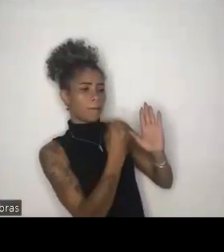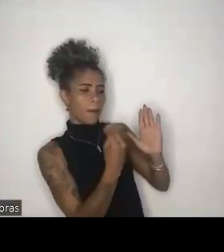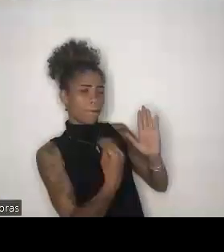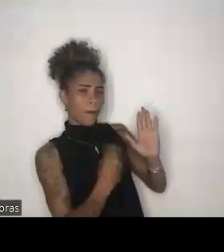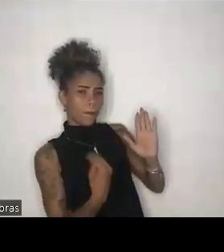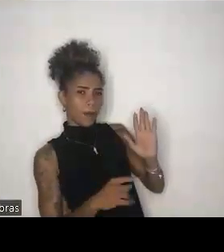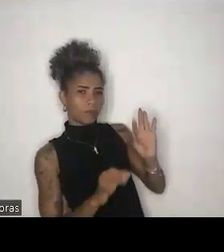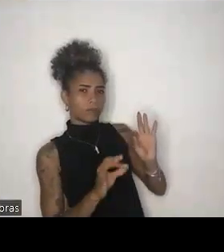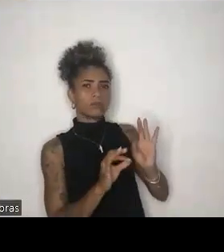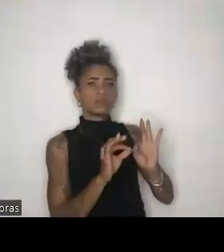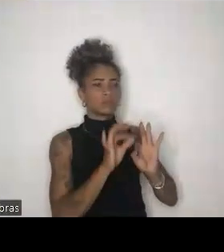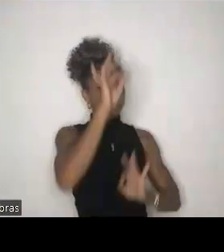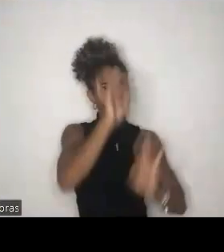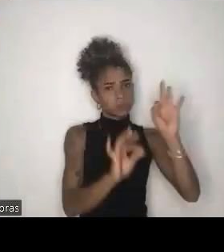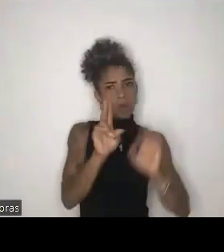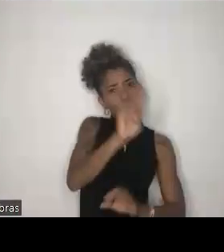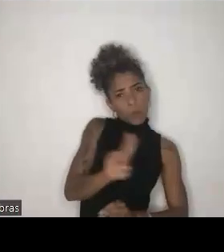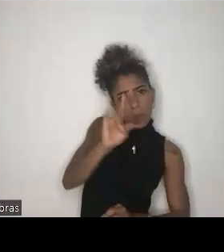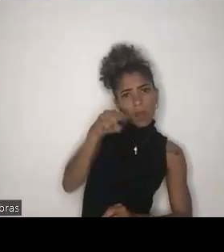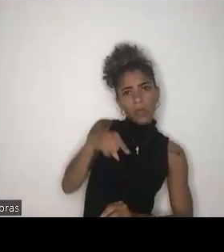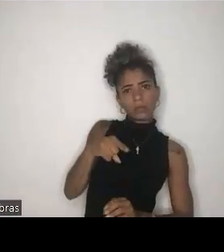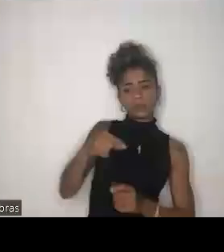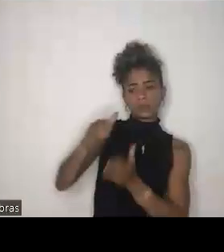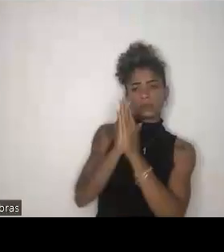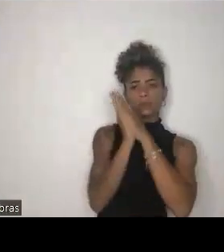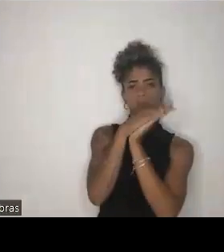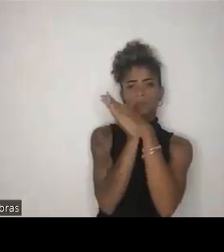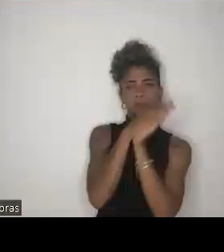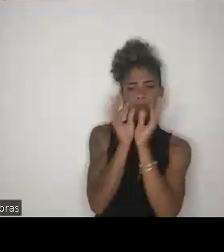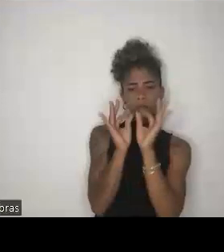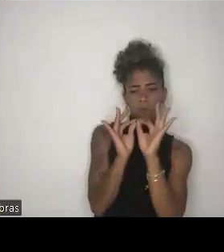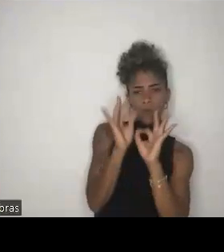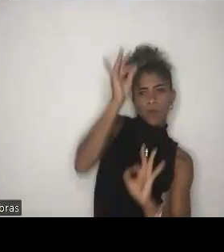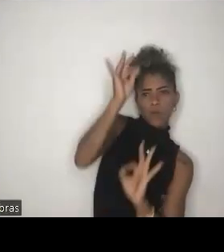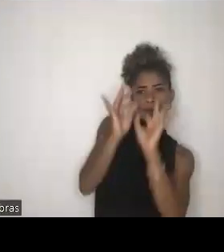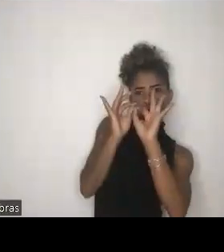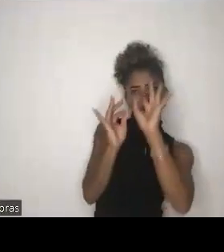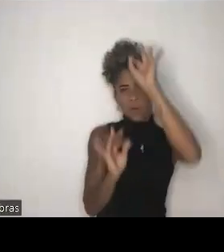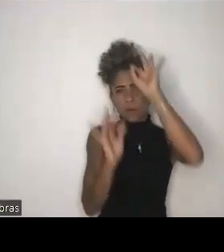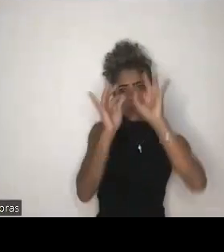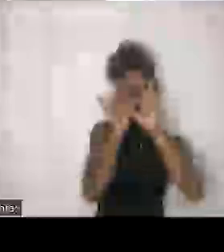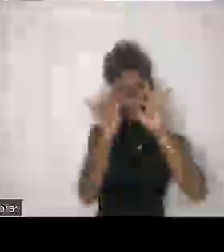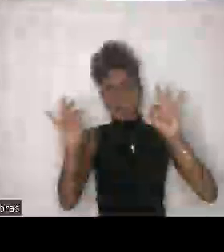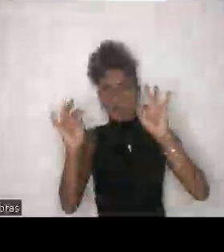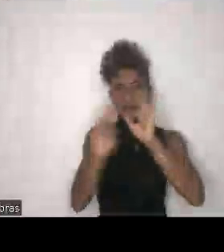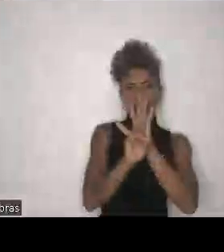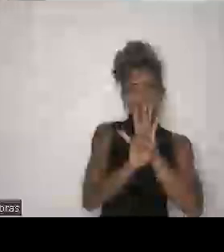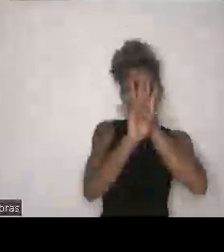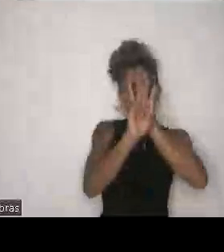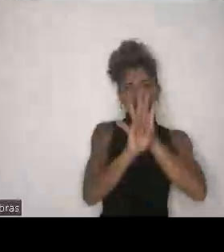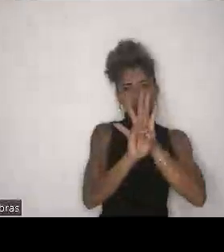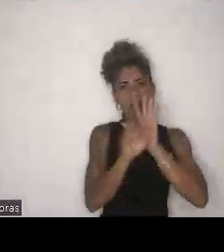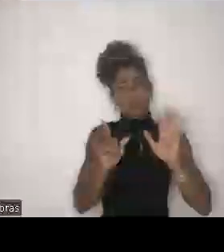referências Eu uso esse bonequinho para tipo tangibilizar a possibilidade de que alguma referência tem alguma escala